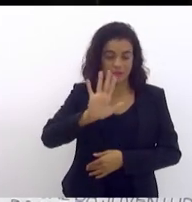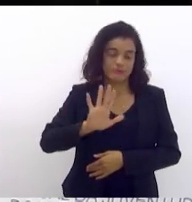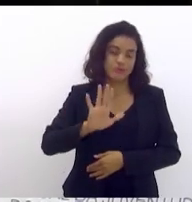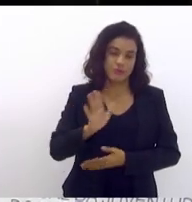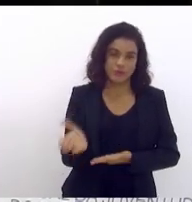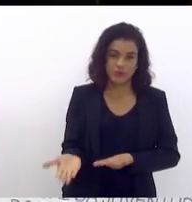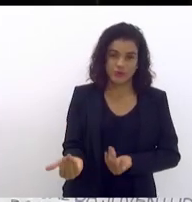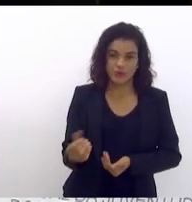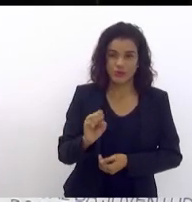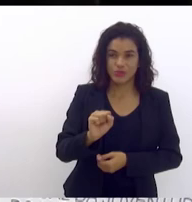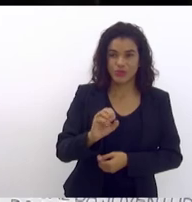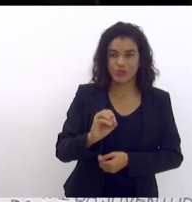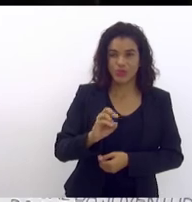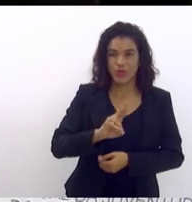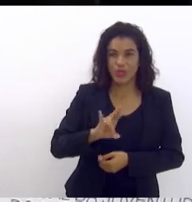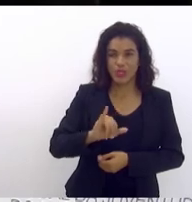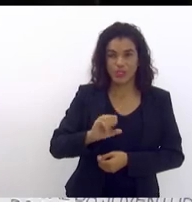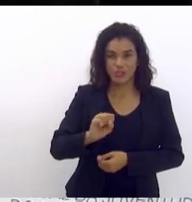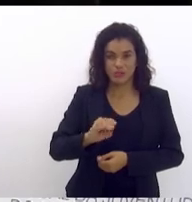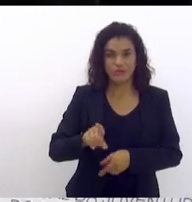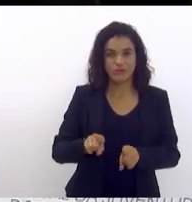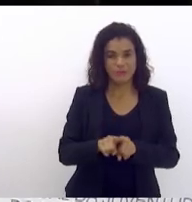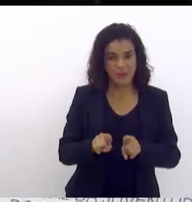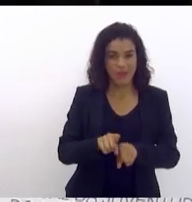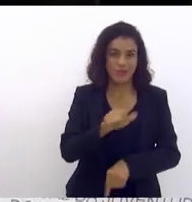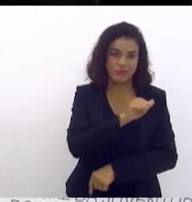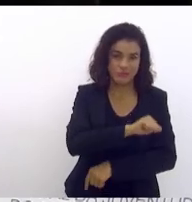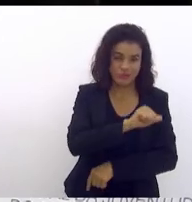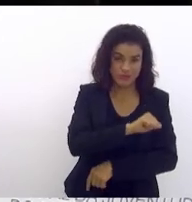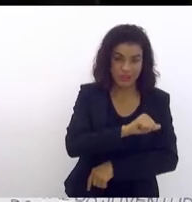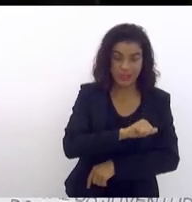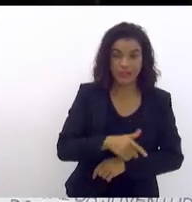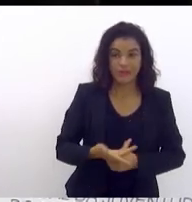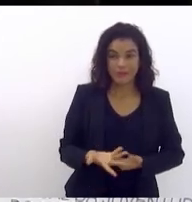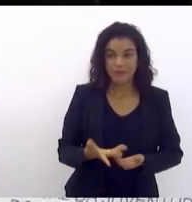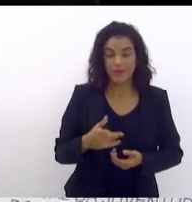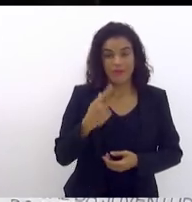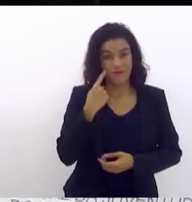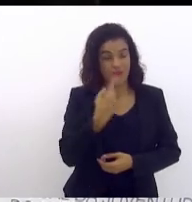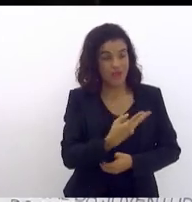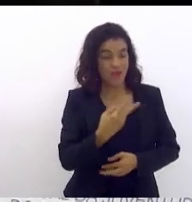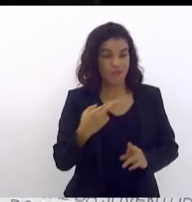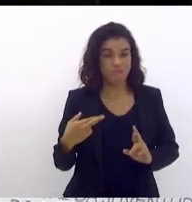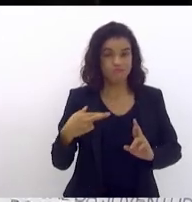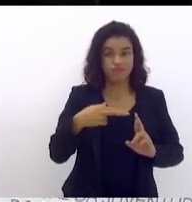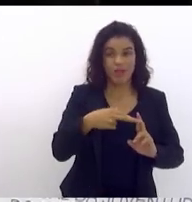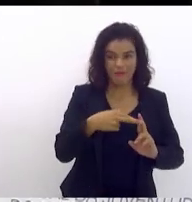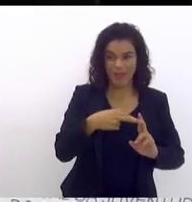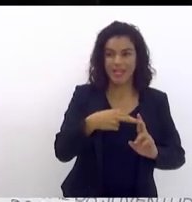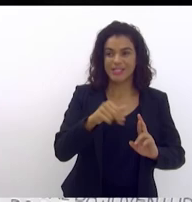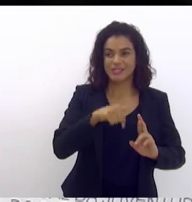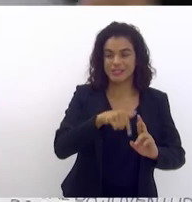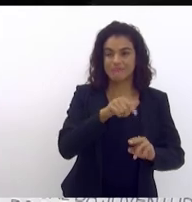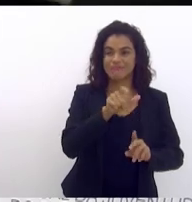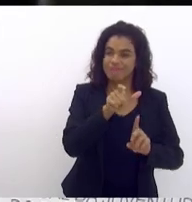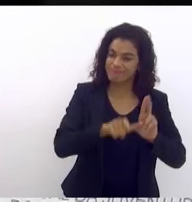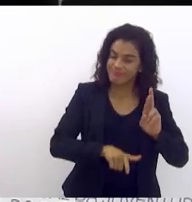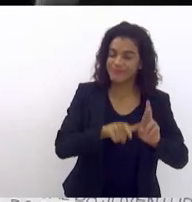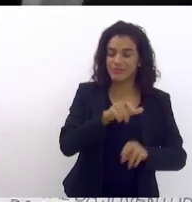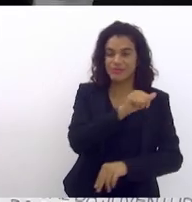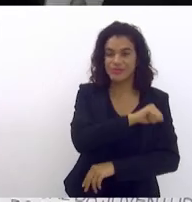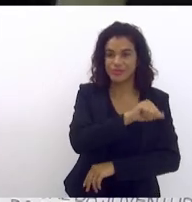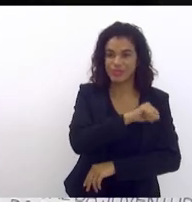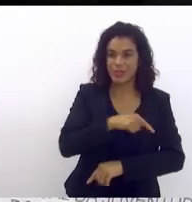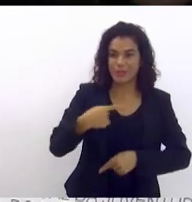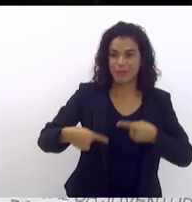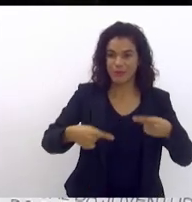é meu amigo sorriso que também é do Rio de Janeiro mais uma vez reforçando aí a a importância e o protagonismo do jovens Fluminenses na política